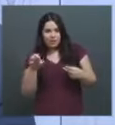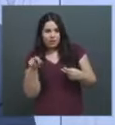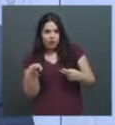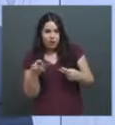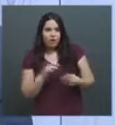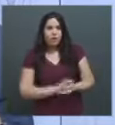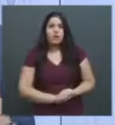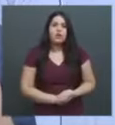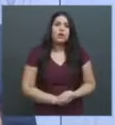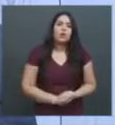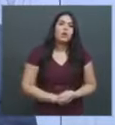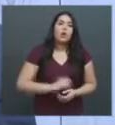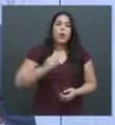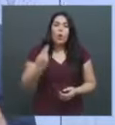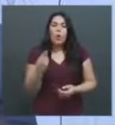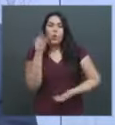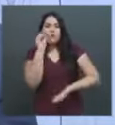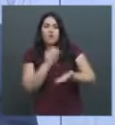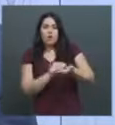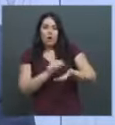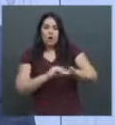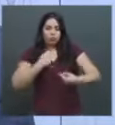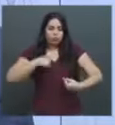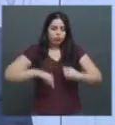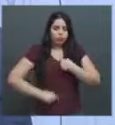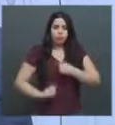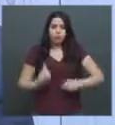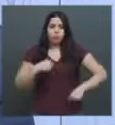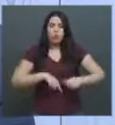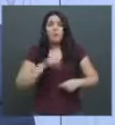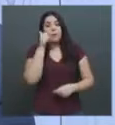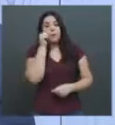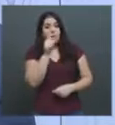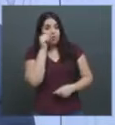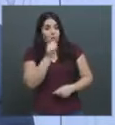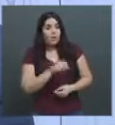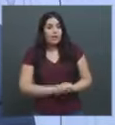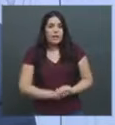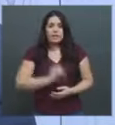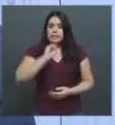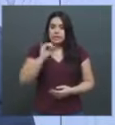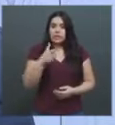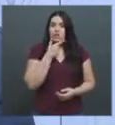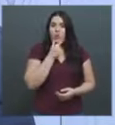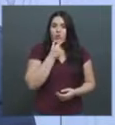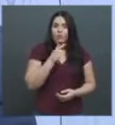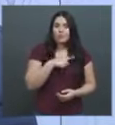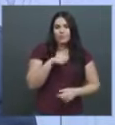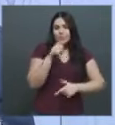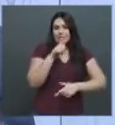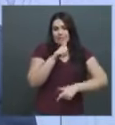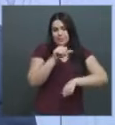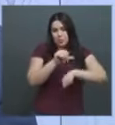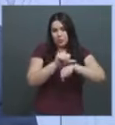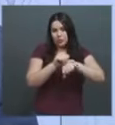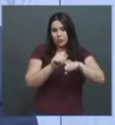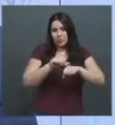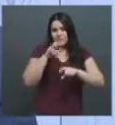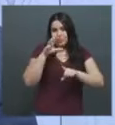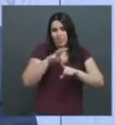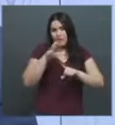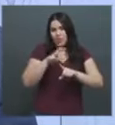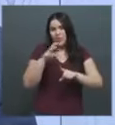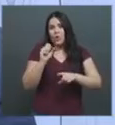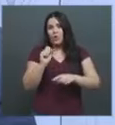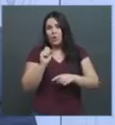ou se é uma falta de hormônio estrógeno para a mulher. E no homem, se ele foi submetido a alguma cirurgia que interferiu na